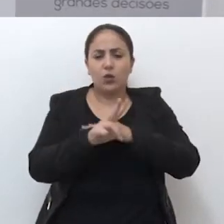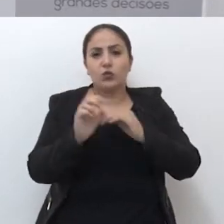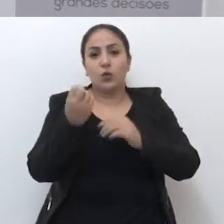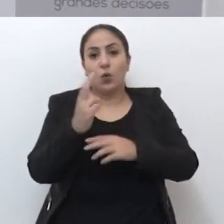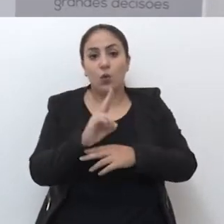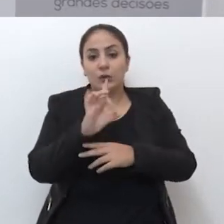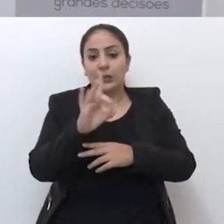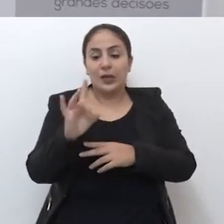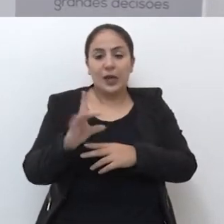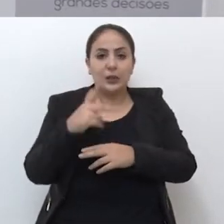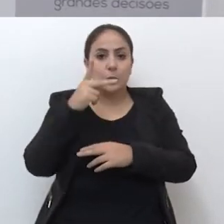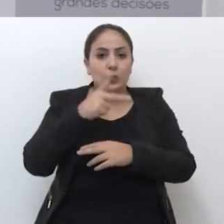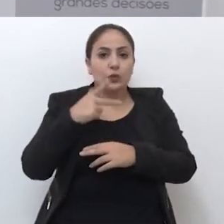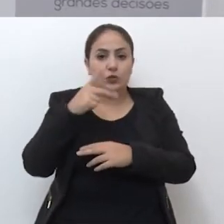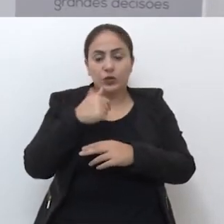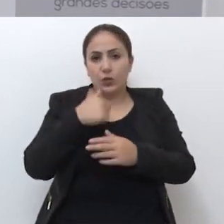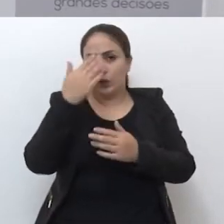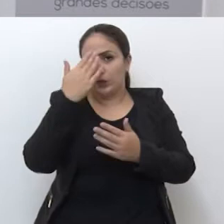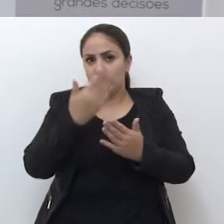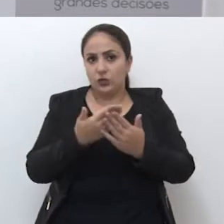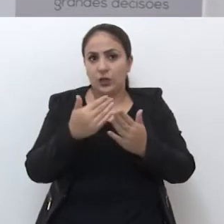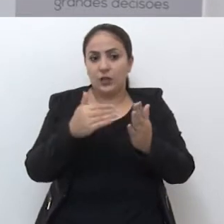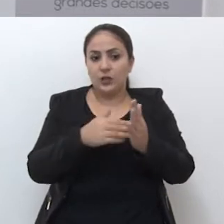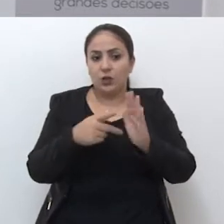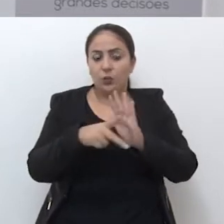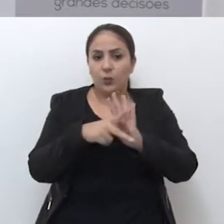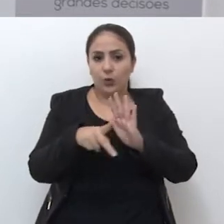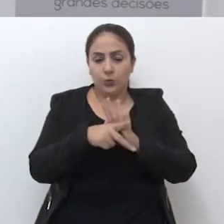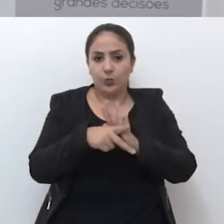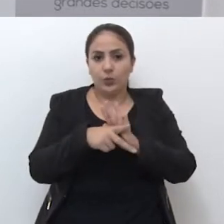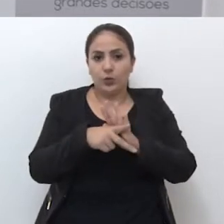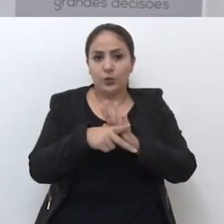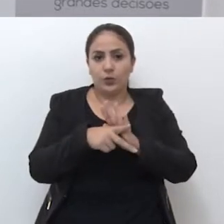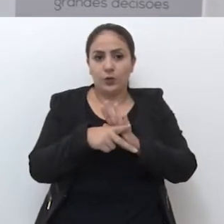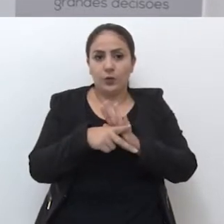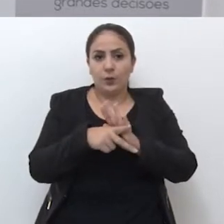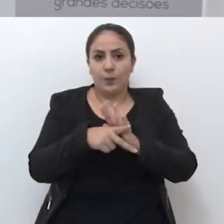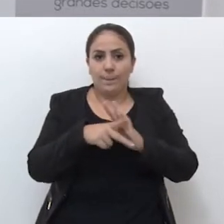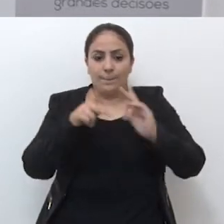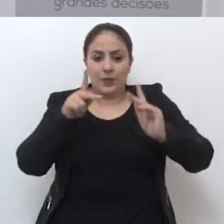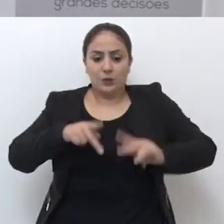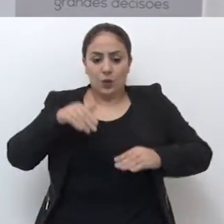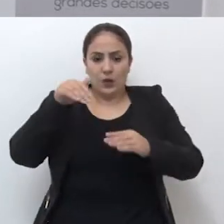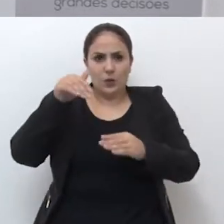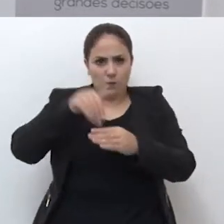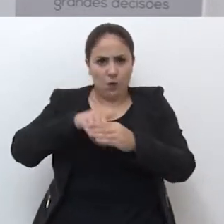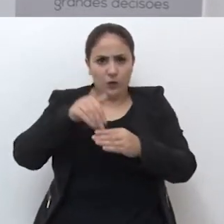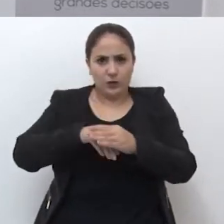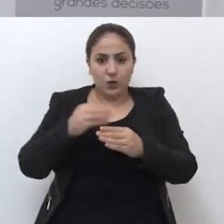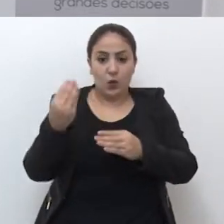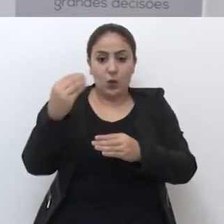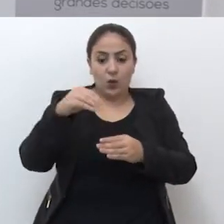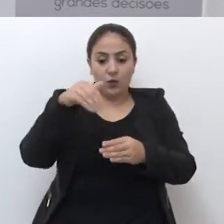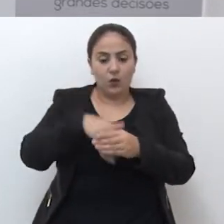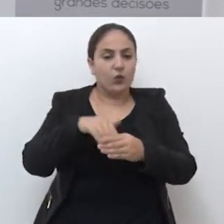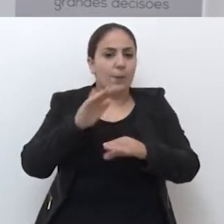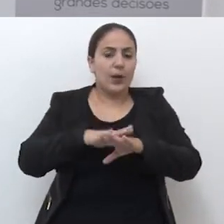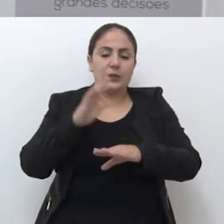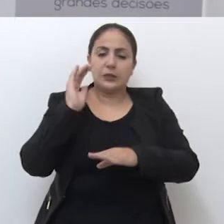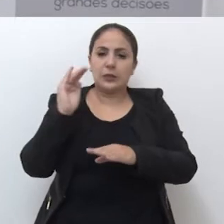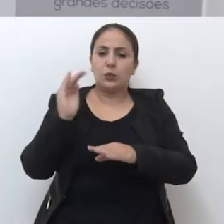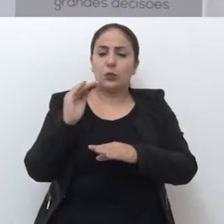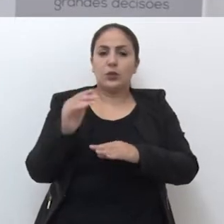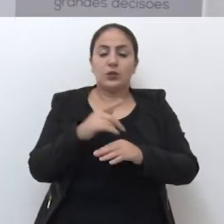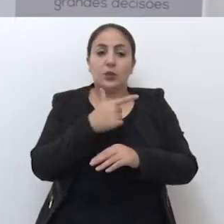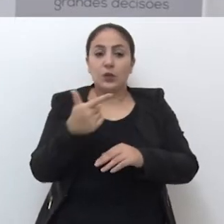ou doutrinárias de cada um dos políticos, eu acredito que até o próprio eleitor poderia colocar o seu voto na urna de forma mais segura e mais tranquila, porque assim